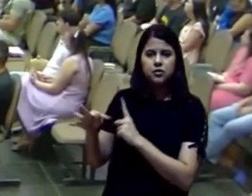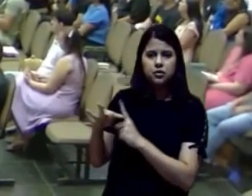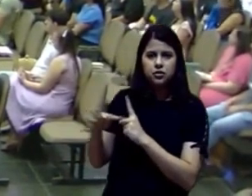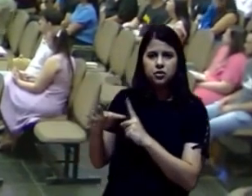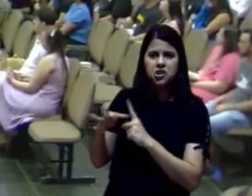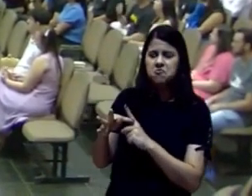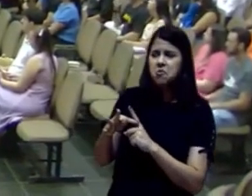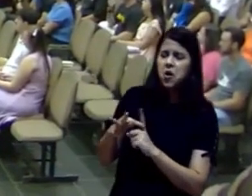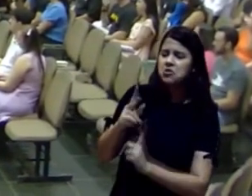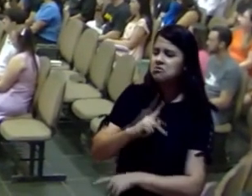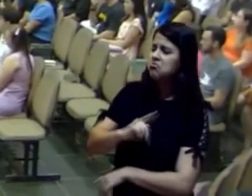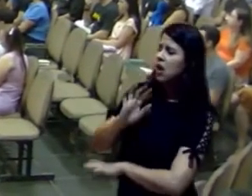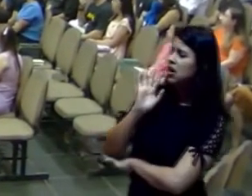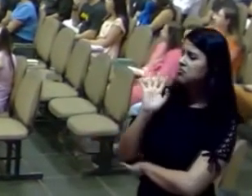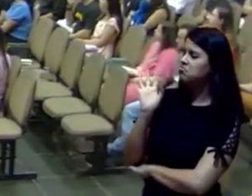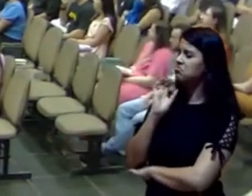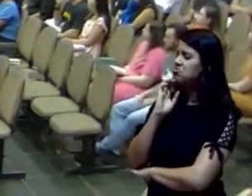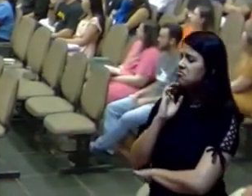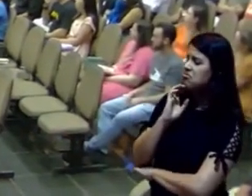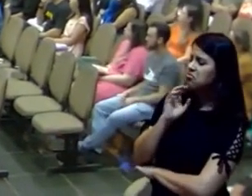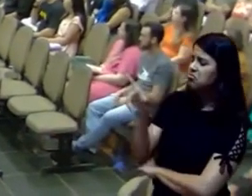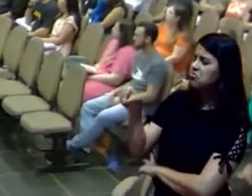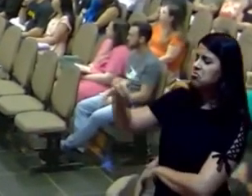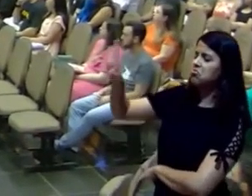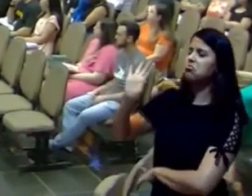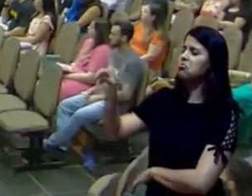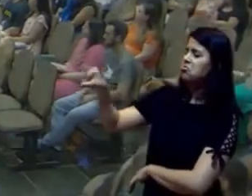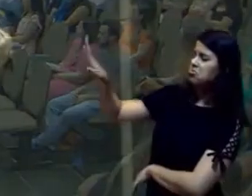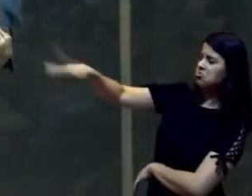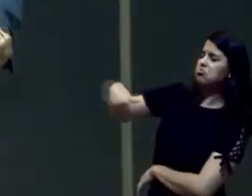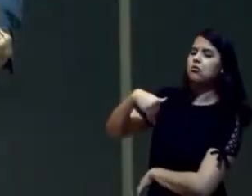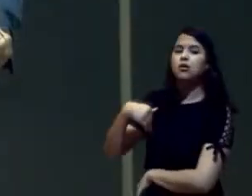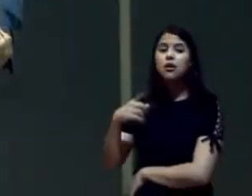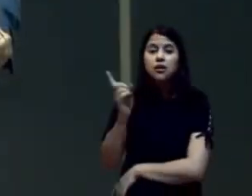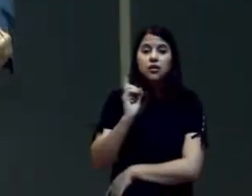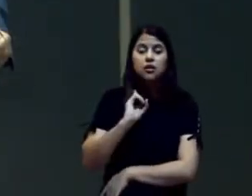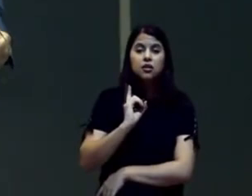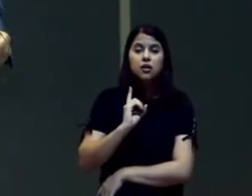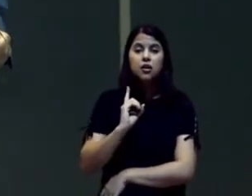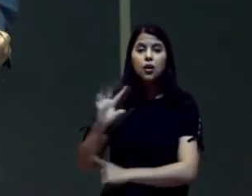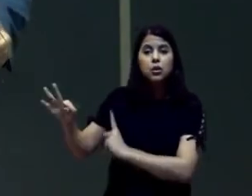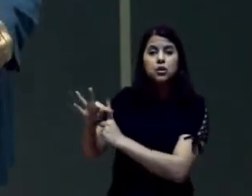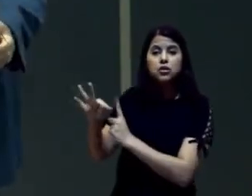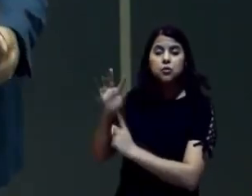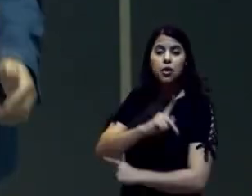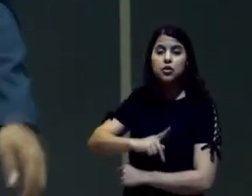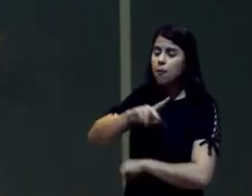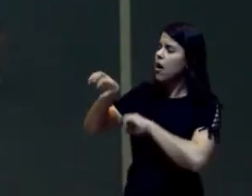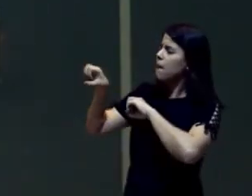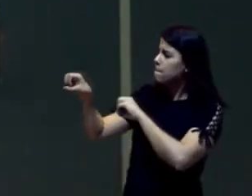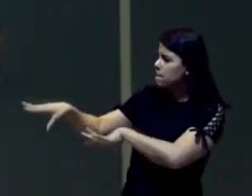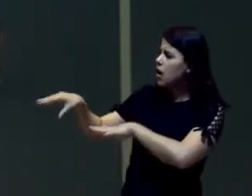Paulo. Timóteo foi uma construção. Aleluia, Paulo sabia, quando lá pelo ano 51